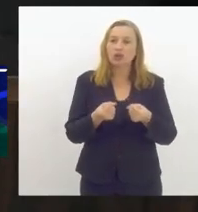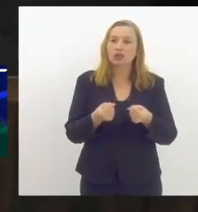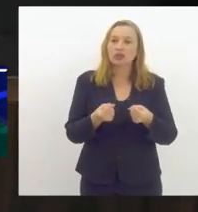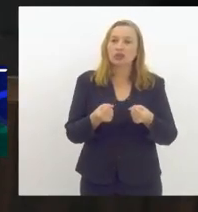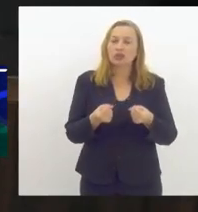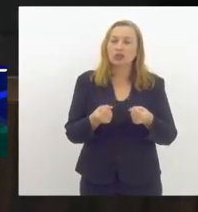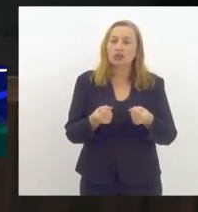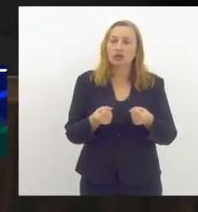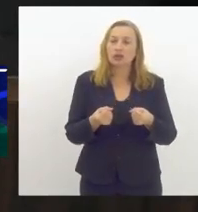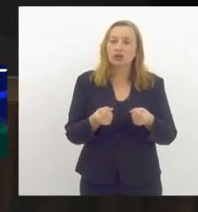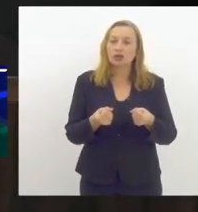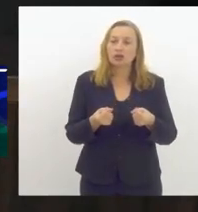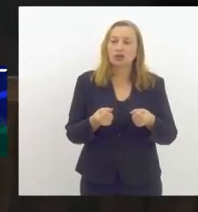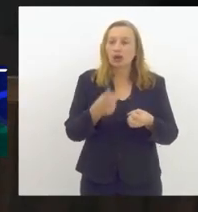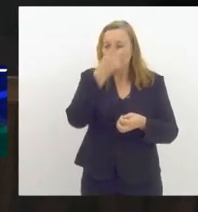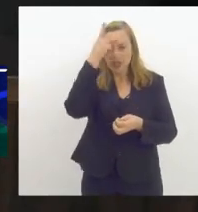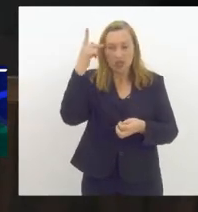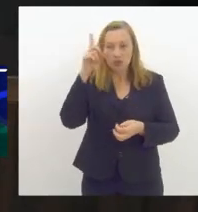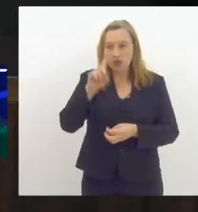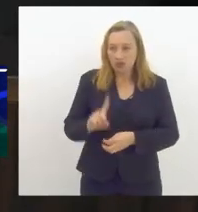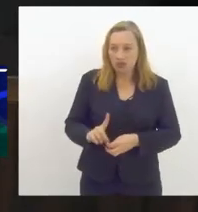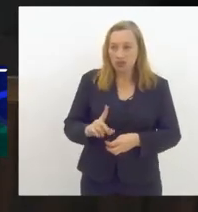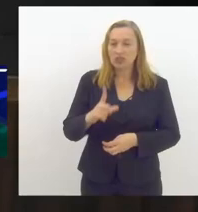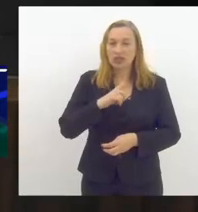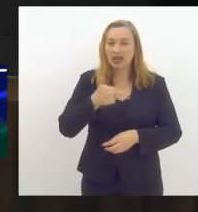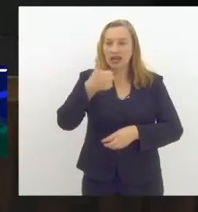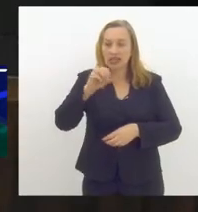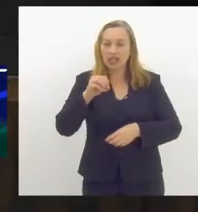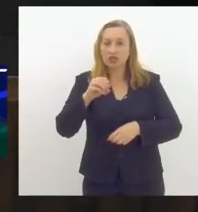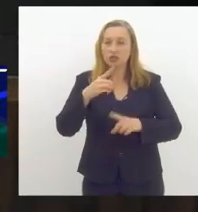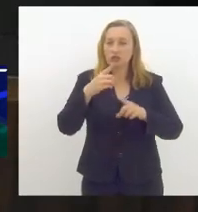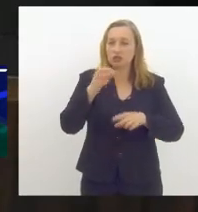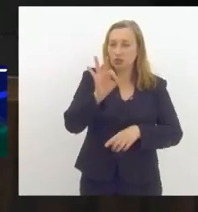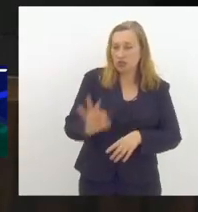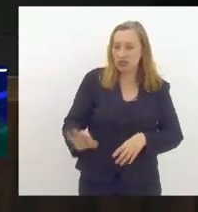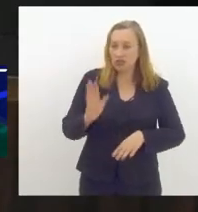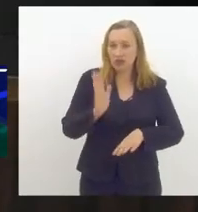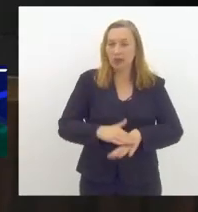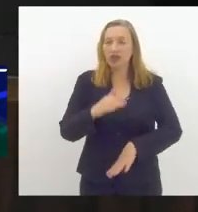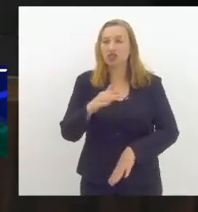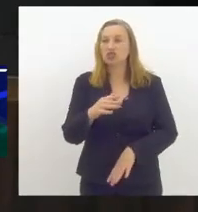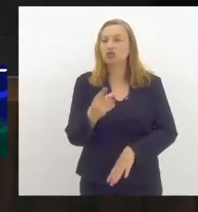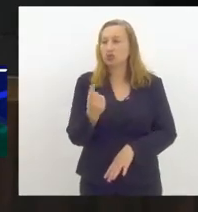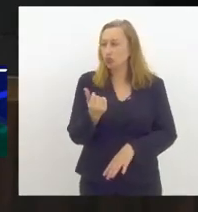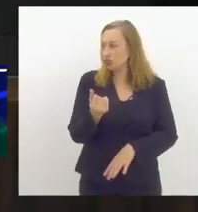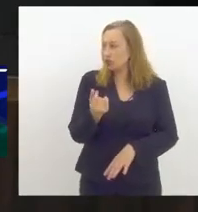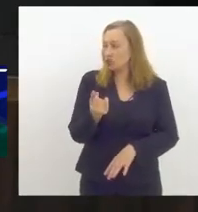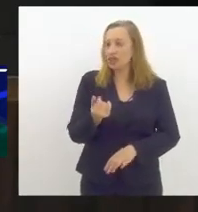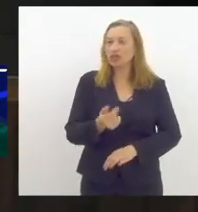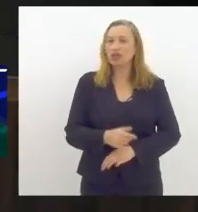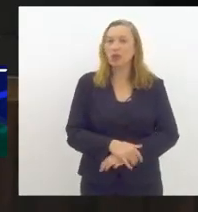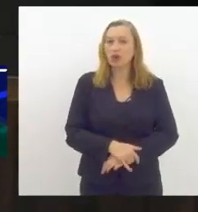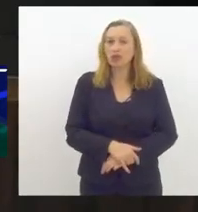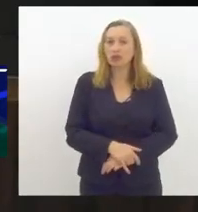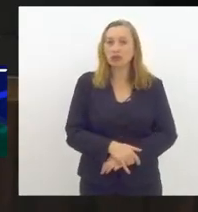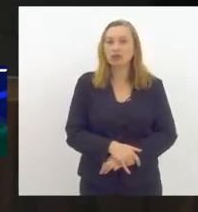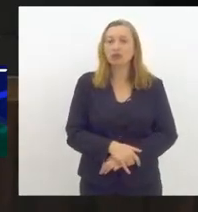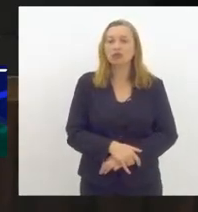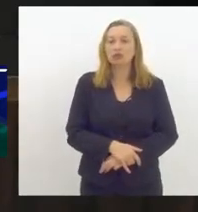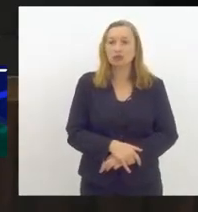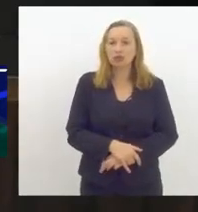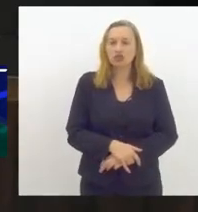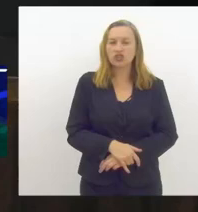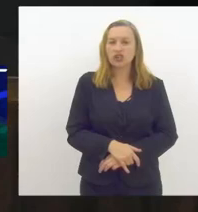para a pessoa com deficiência terá 10 por cento a mais desse valor Tu